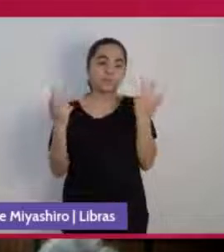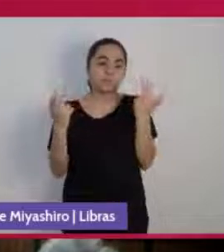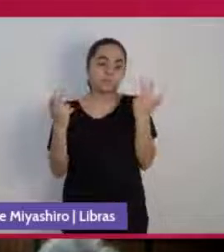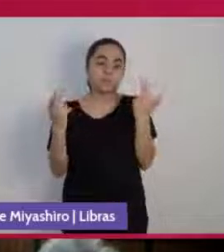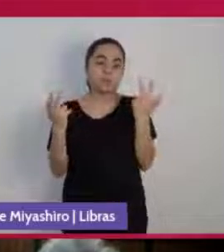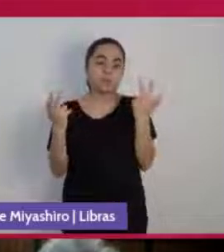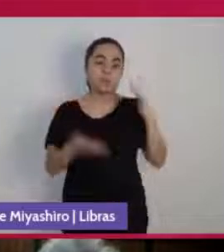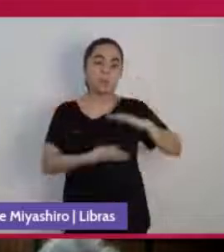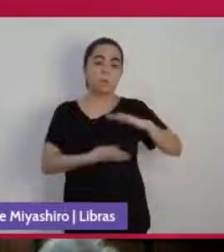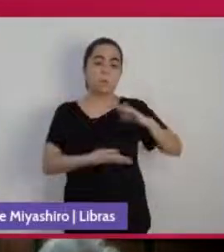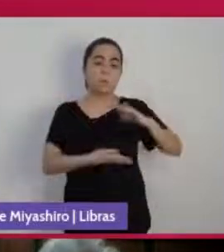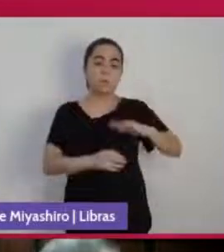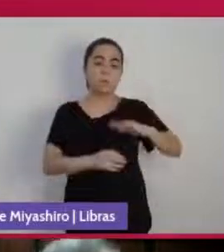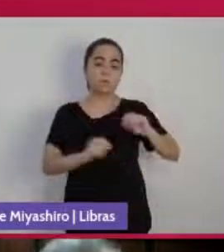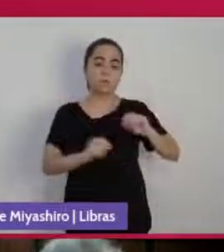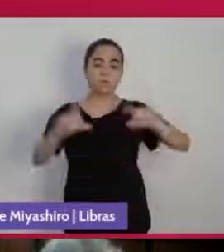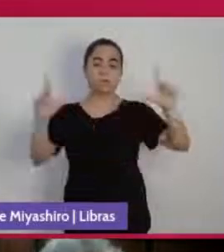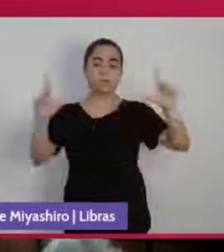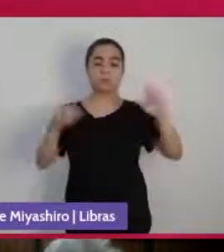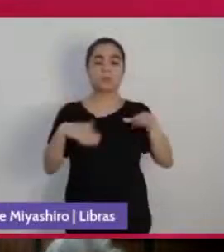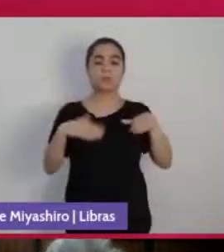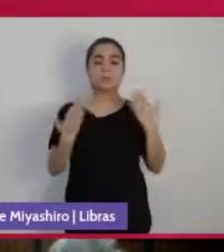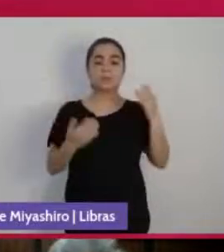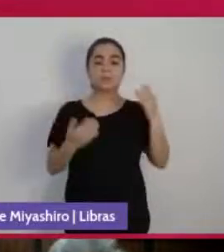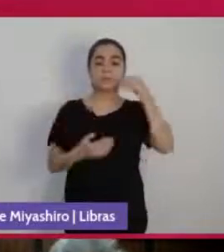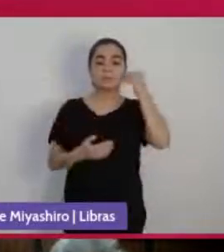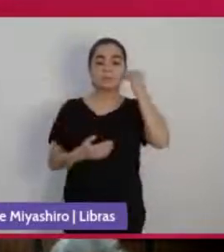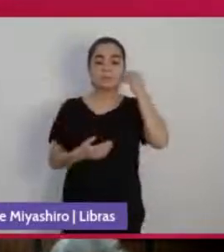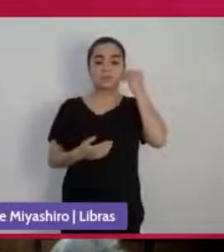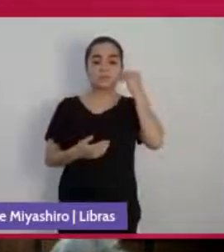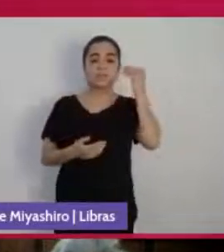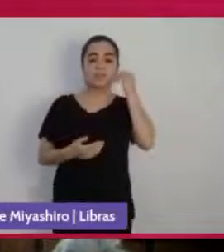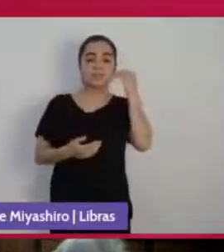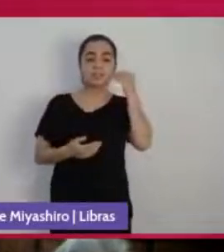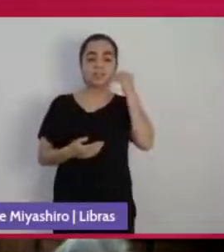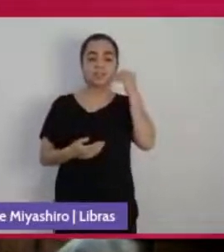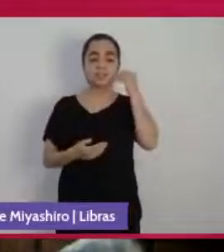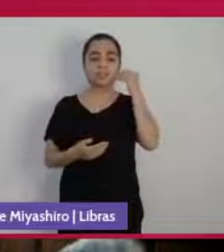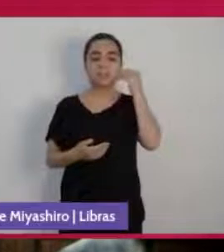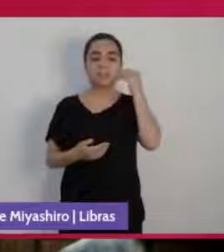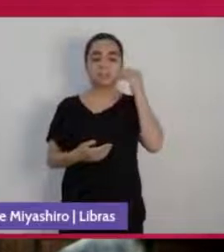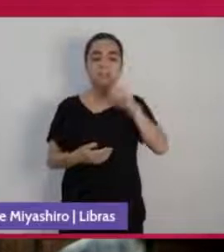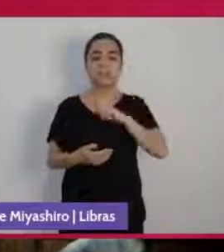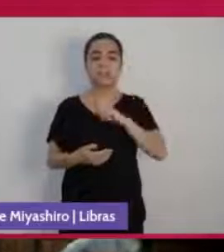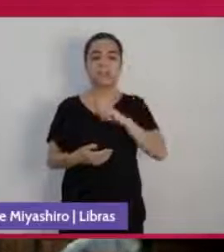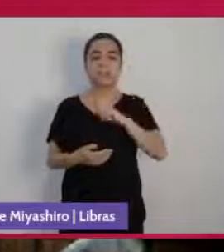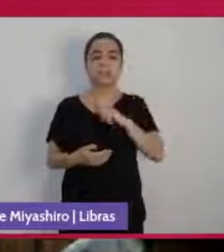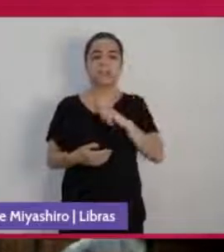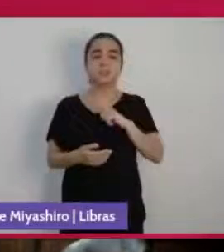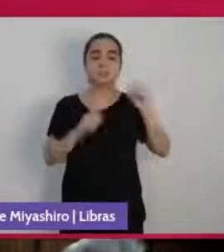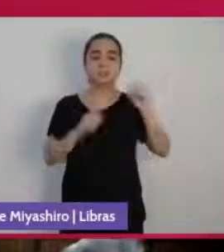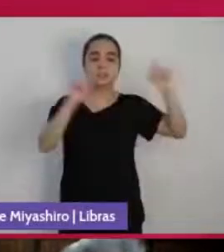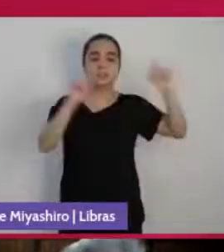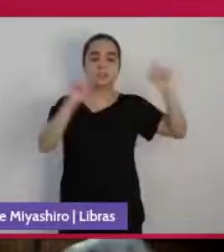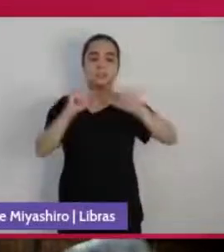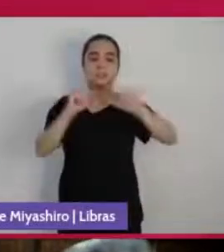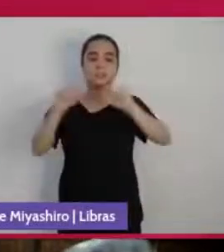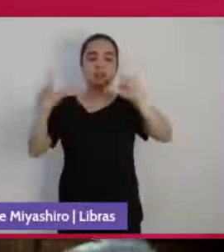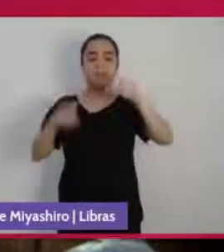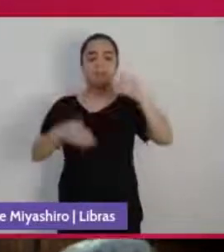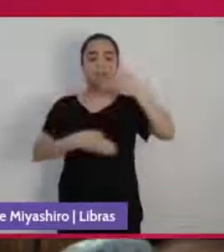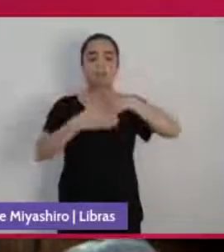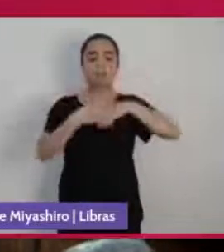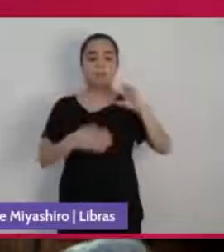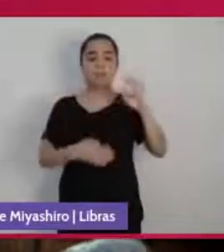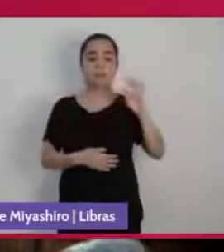gente faz testes, tem phantoms que tem um tecido glandular ali dentro. Então, muito provavelmente, isso aqui foi usado um